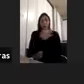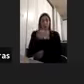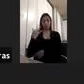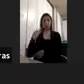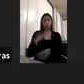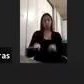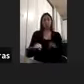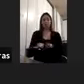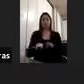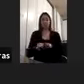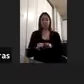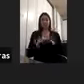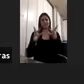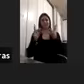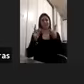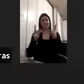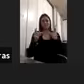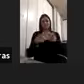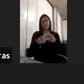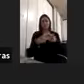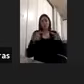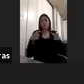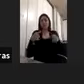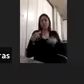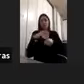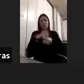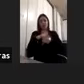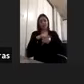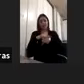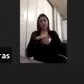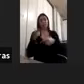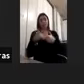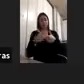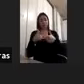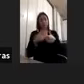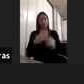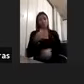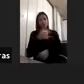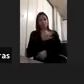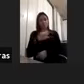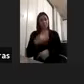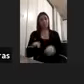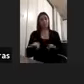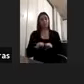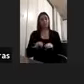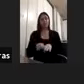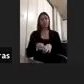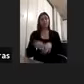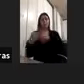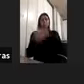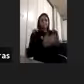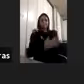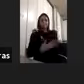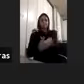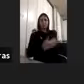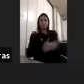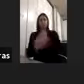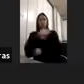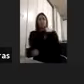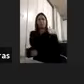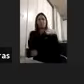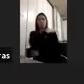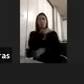tendinopatia. Aí começou a desencadear vários problemas. Depois dos ombros veio o cotovelo, sabe? E